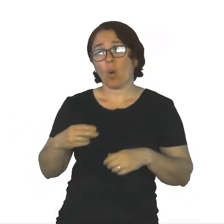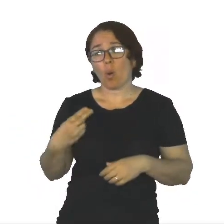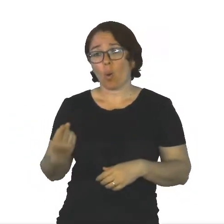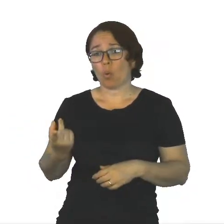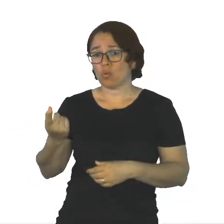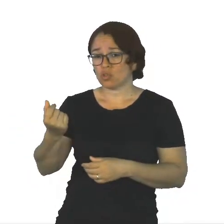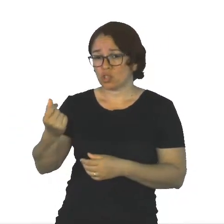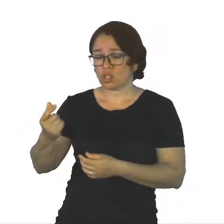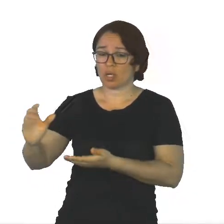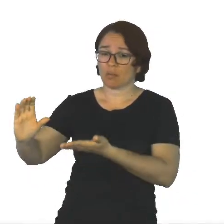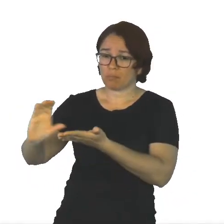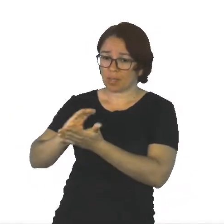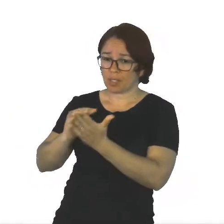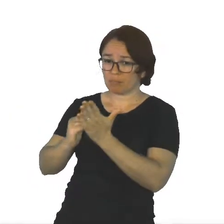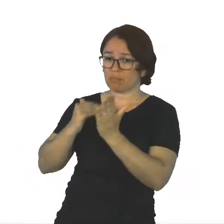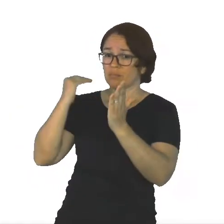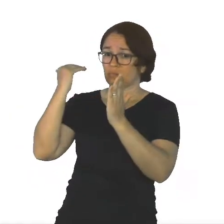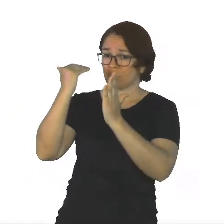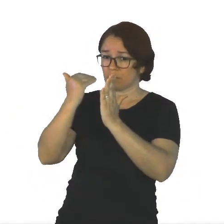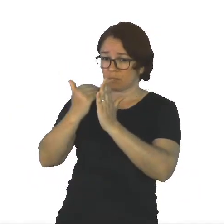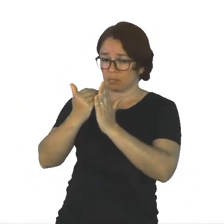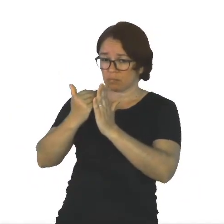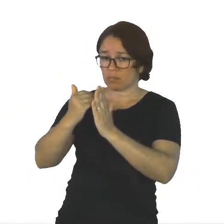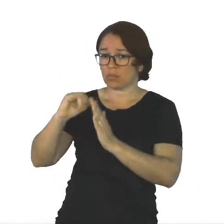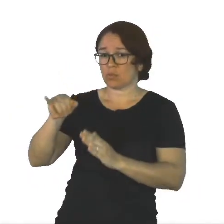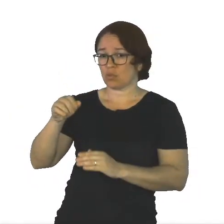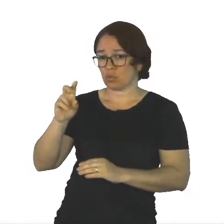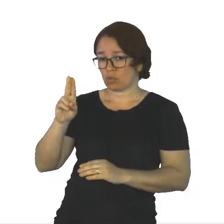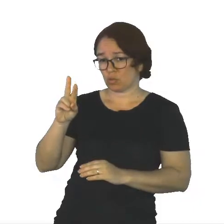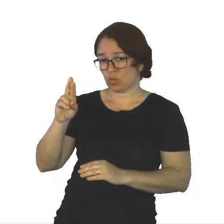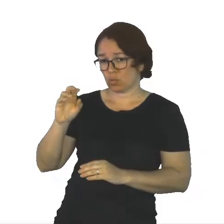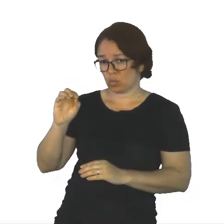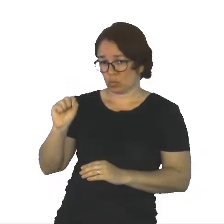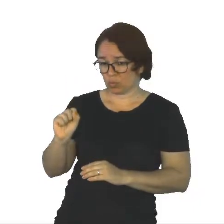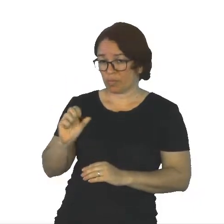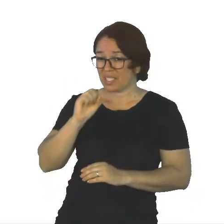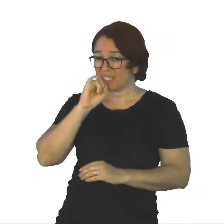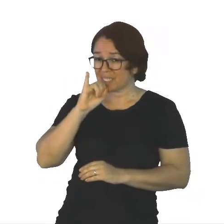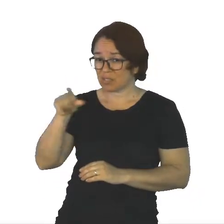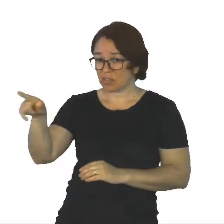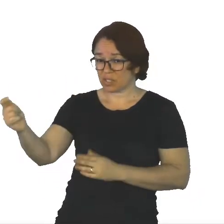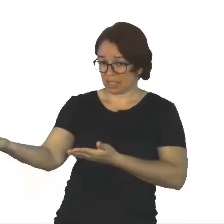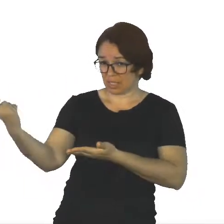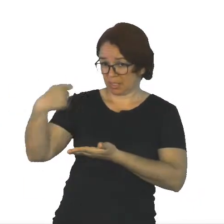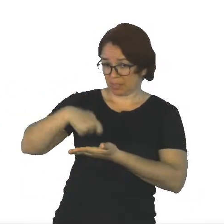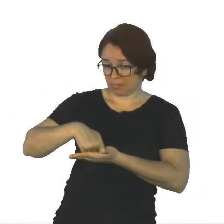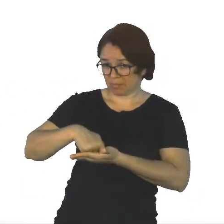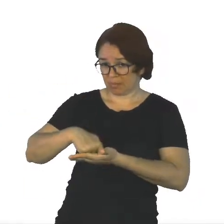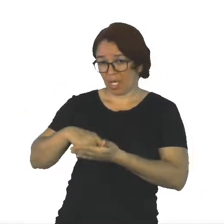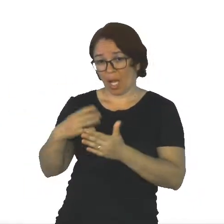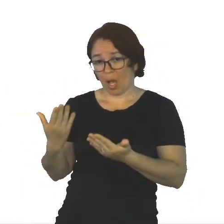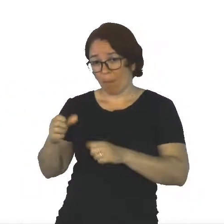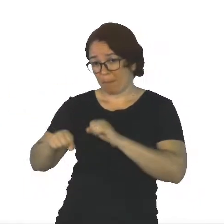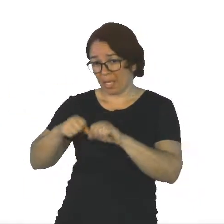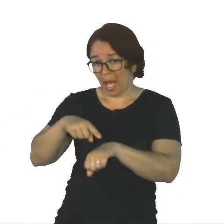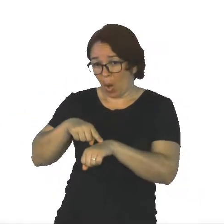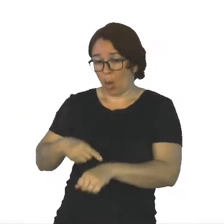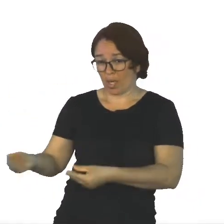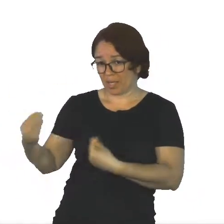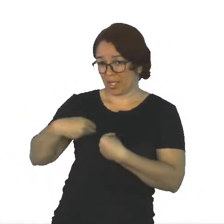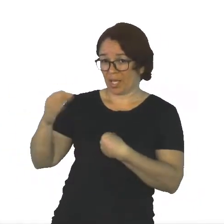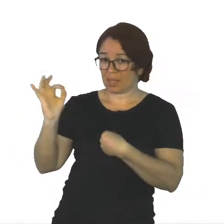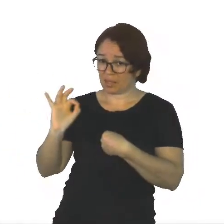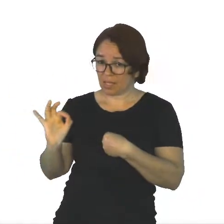de juros e correção monetária. Caso contrário, serei forçado a ingressar com